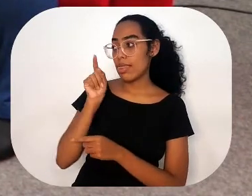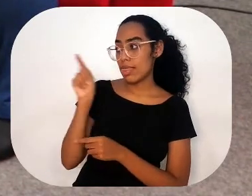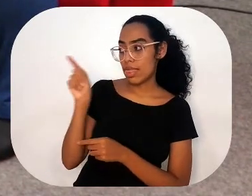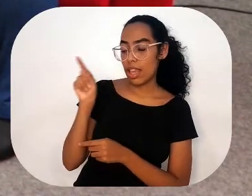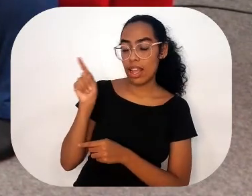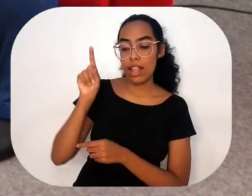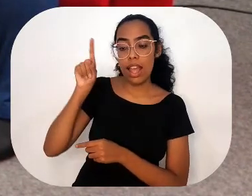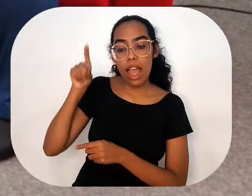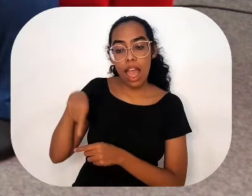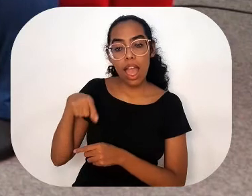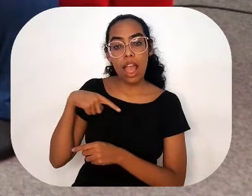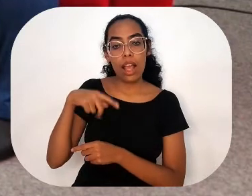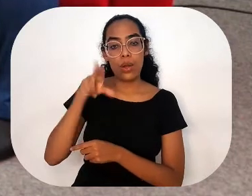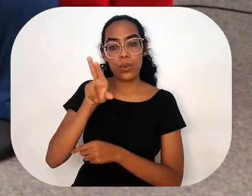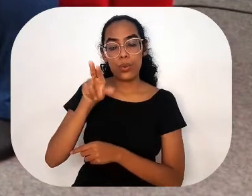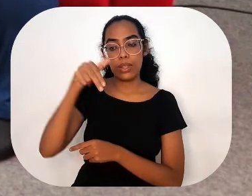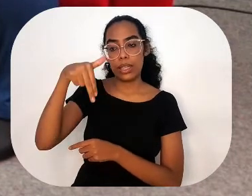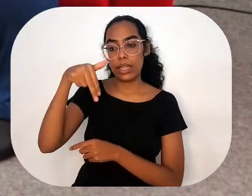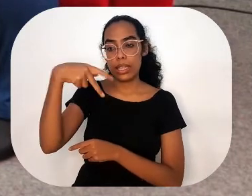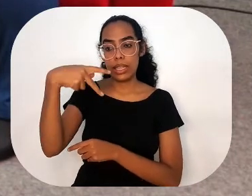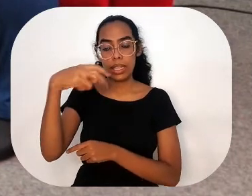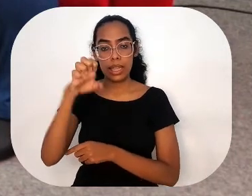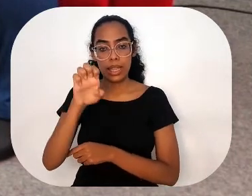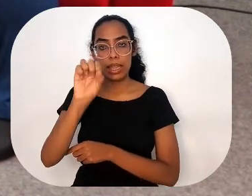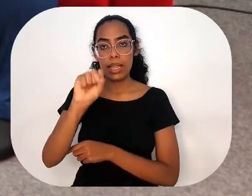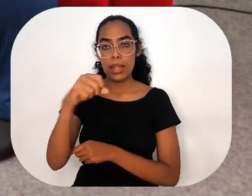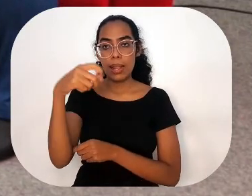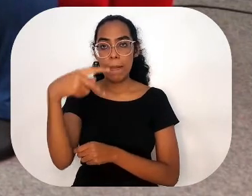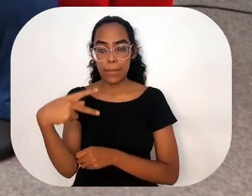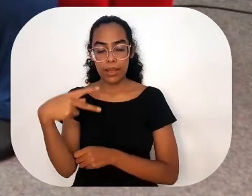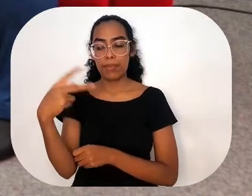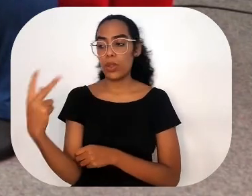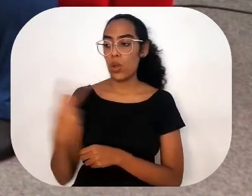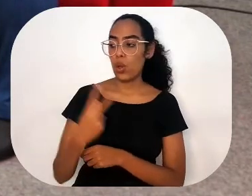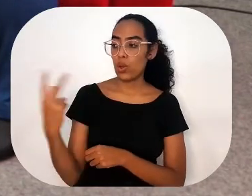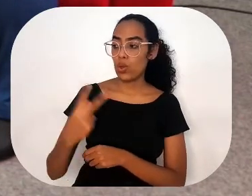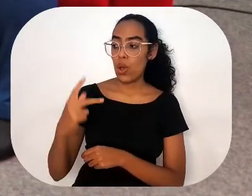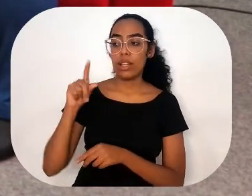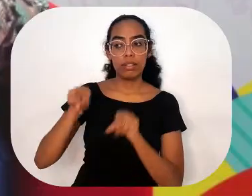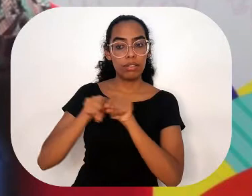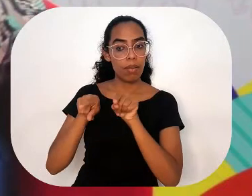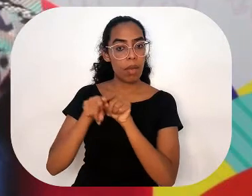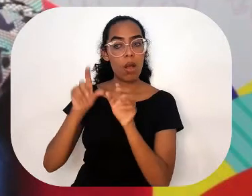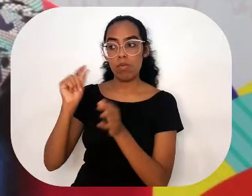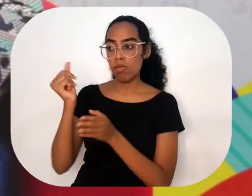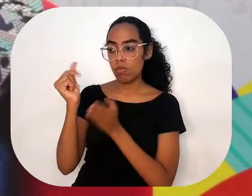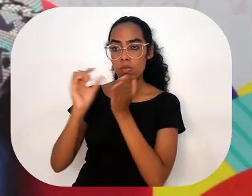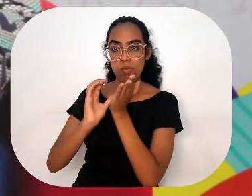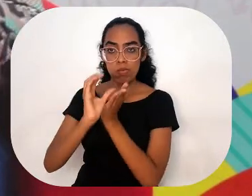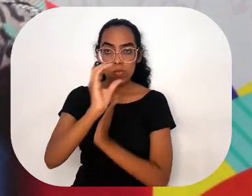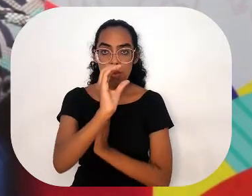Unesp na em São Paulo Universidade Estadual Paulista não exatas e e que nós tivemos também